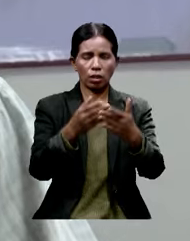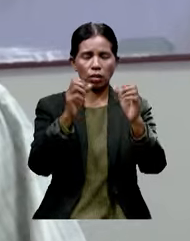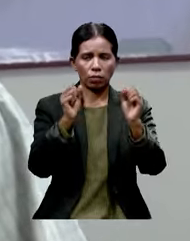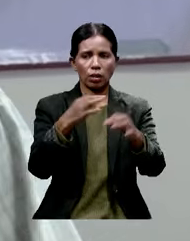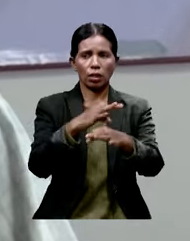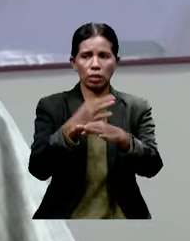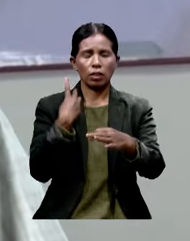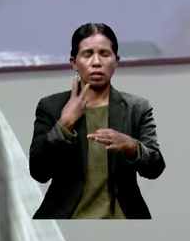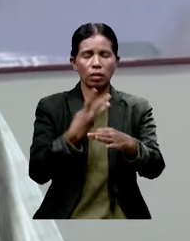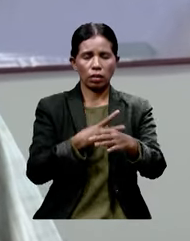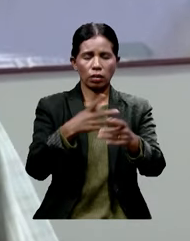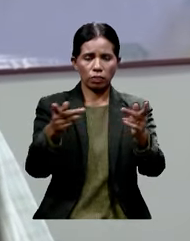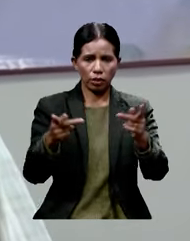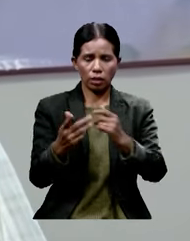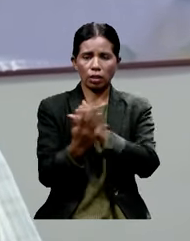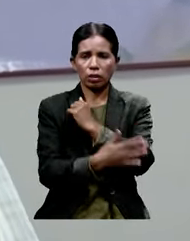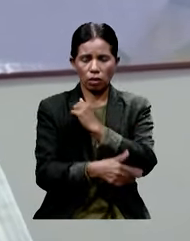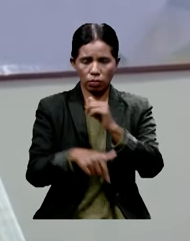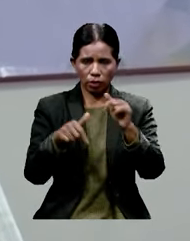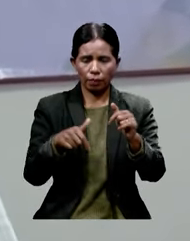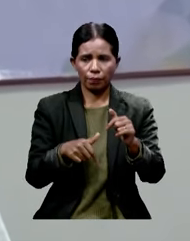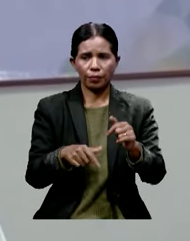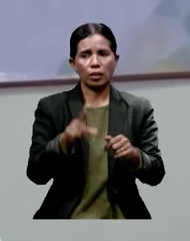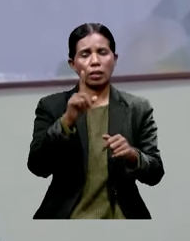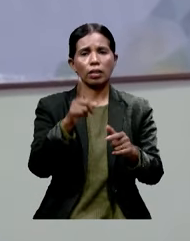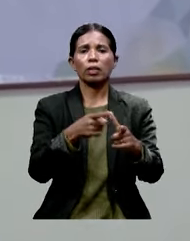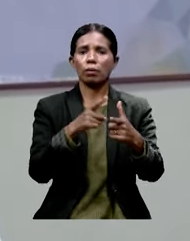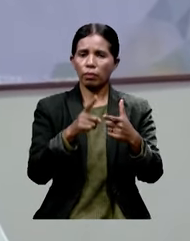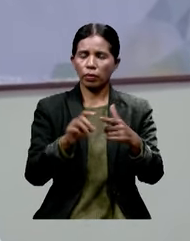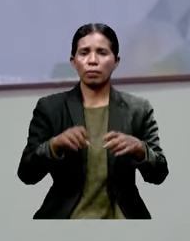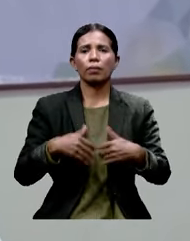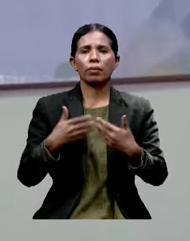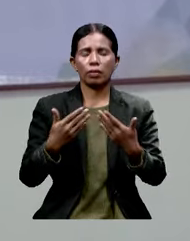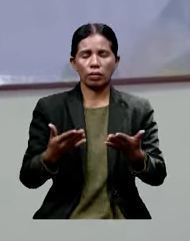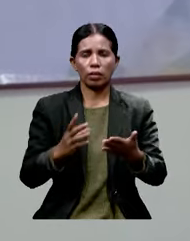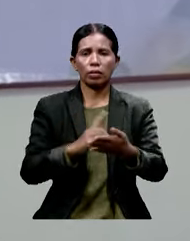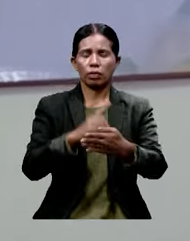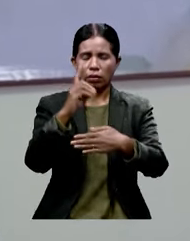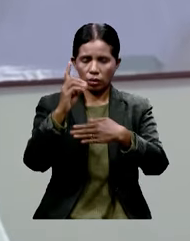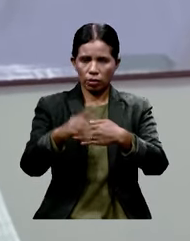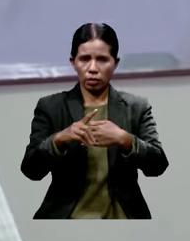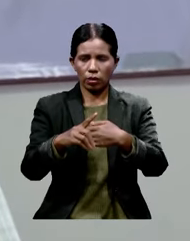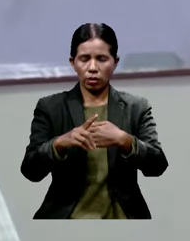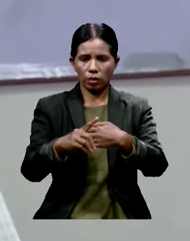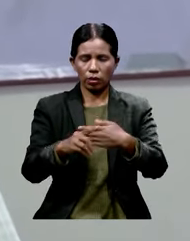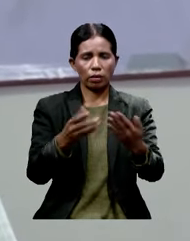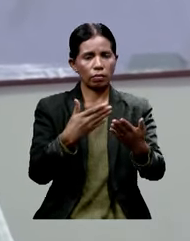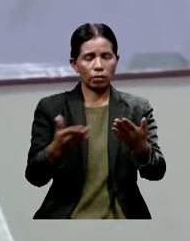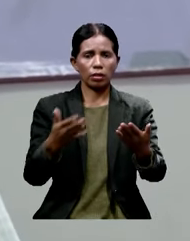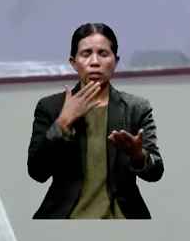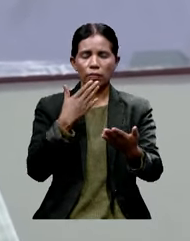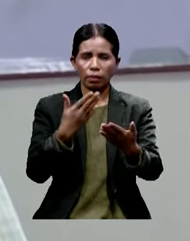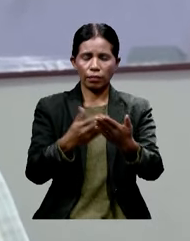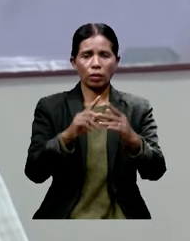hadia que tenha condição railaran. E não temos um insato bele desenvolve setor produtivo, sira,